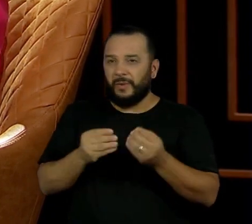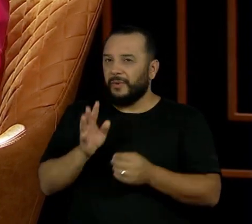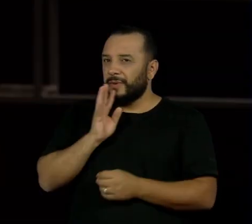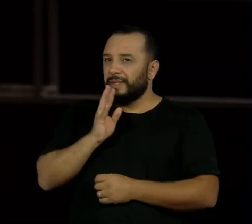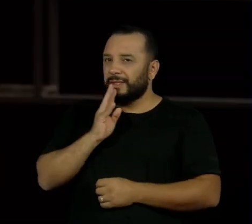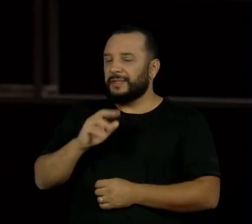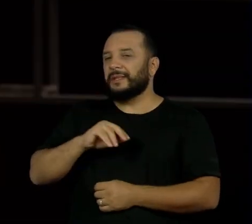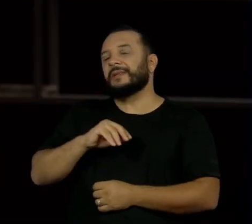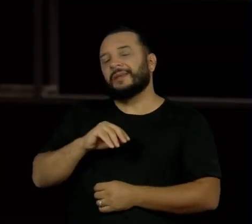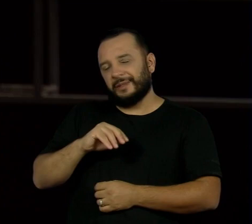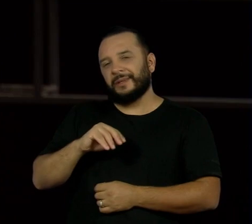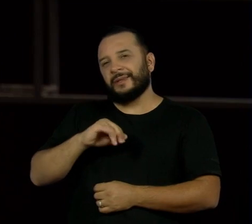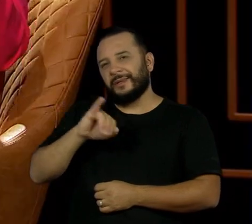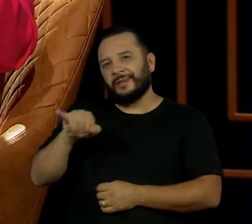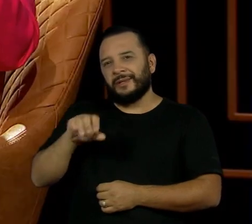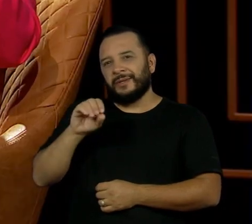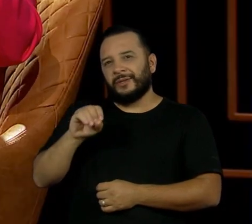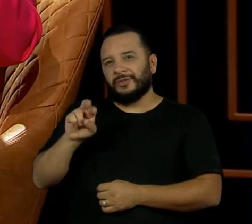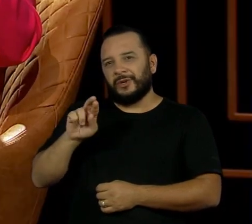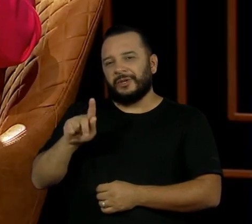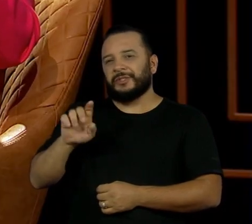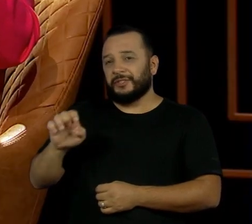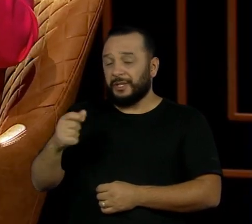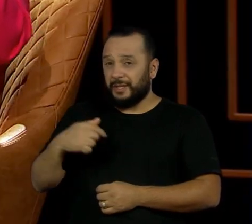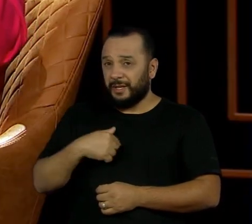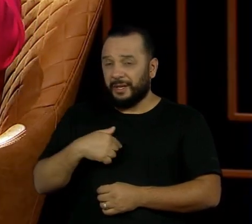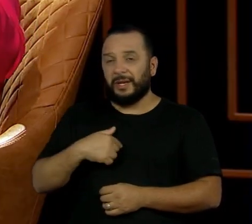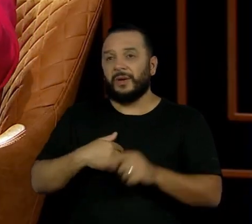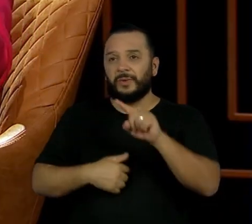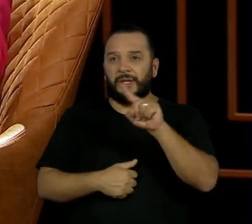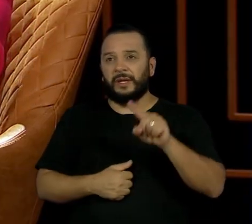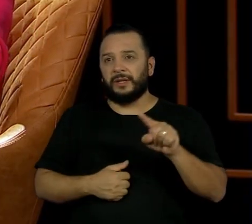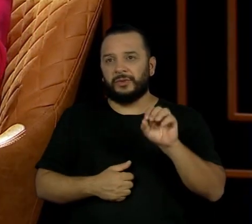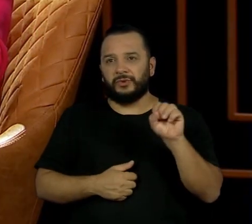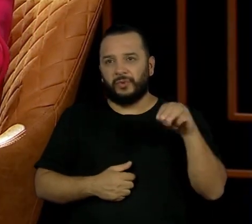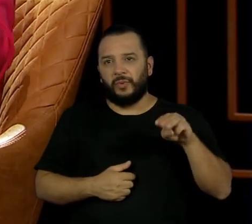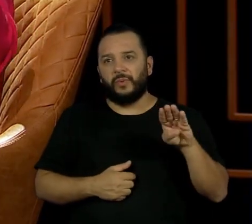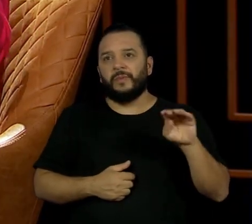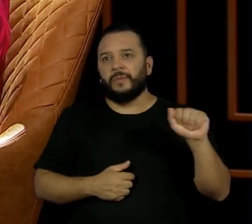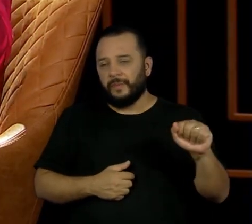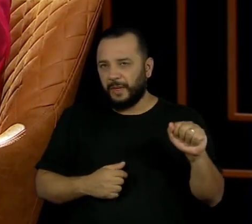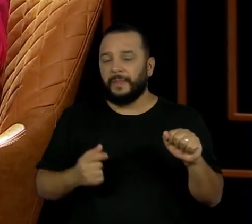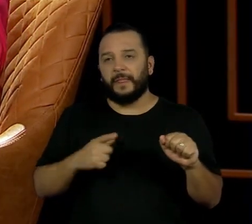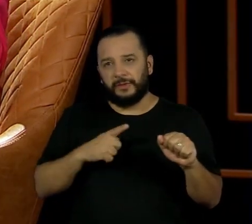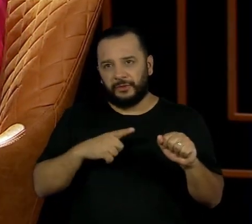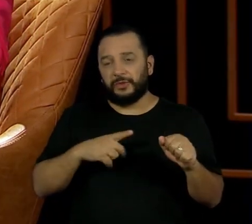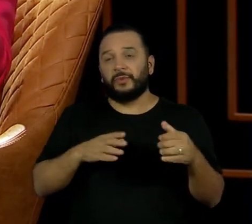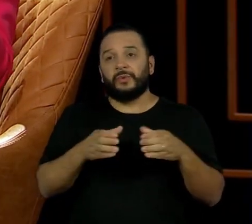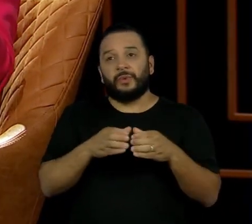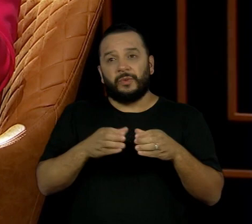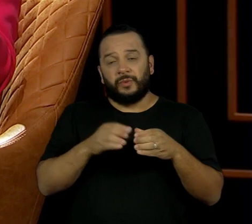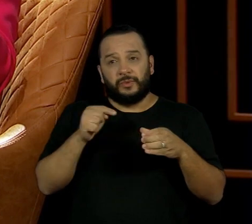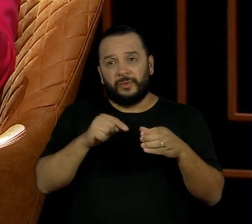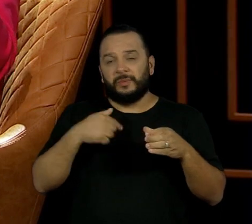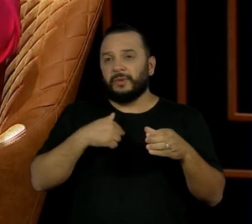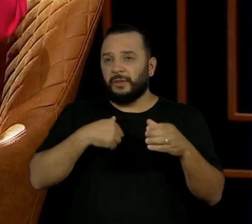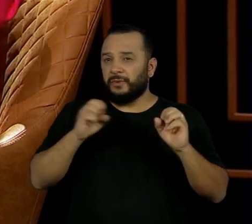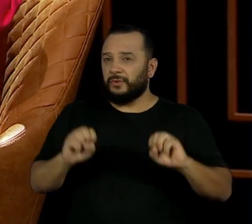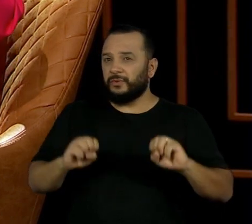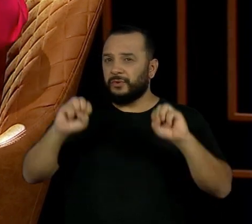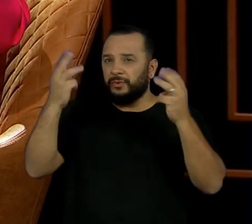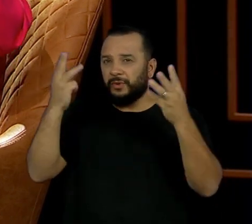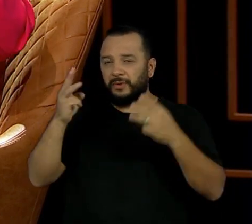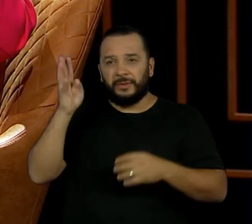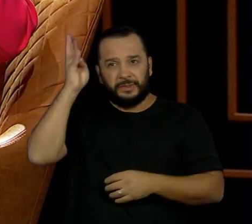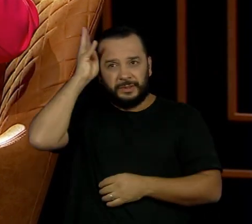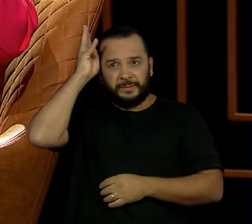Jorge. Eu estava na Zomba e tinha uma banda que chamava Manimal. Eles iam fazer um show no Sesc Pompeia, você lembra do Manimal?